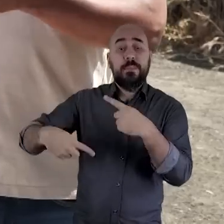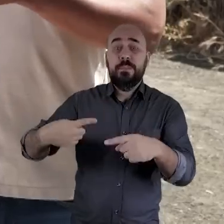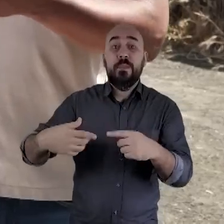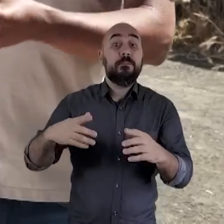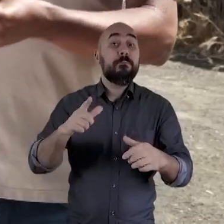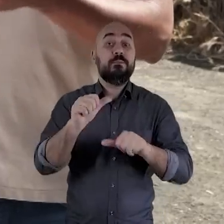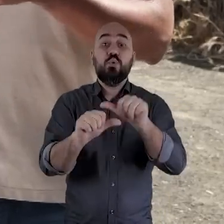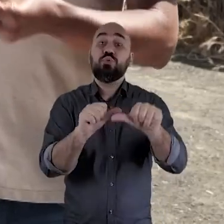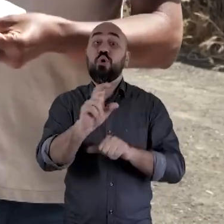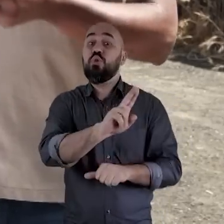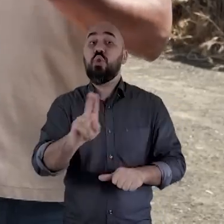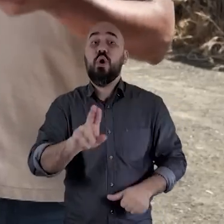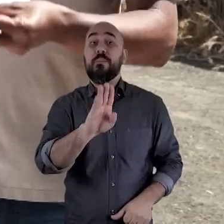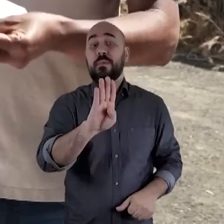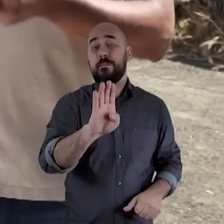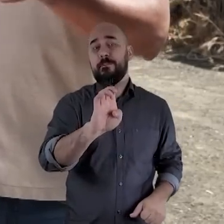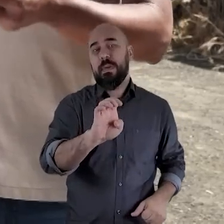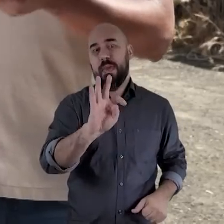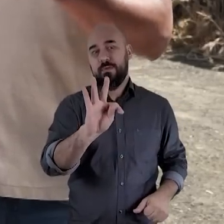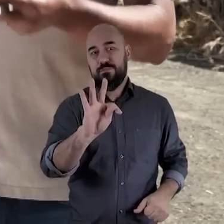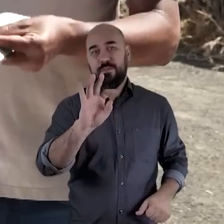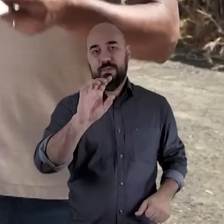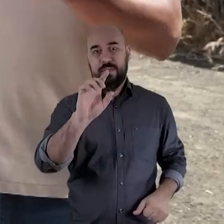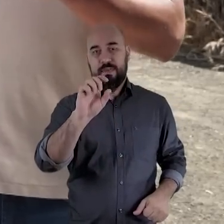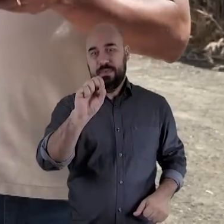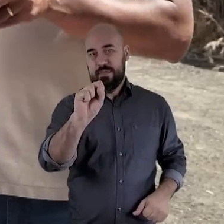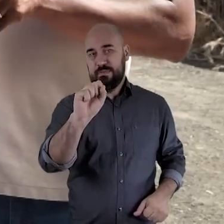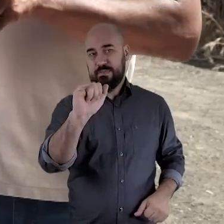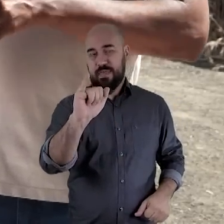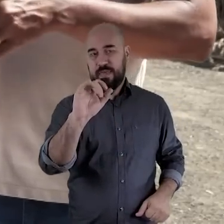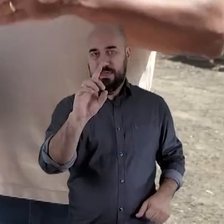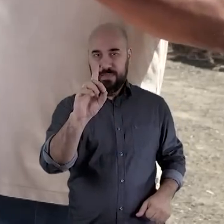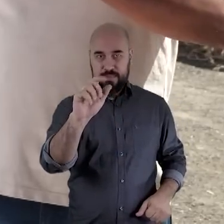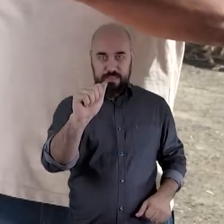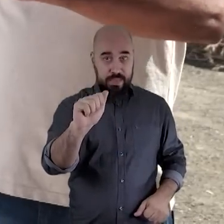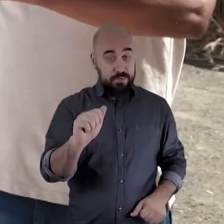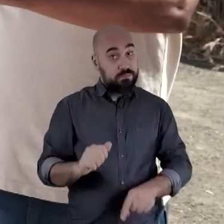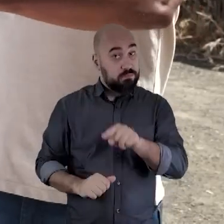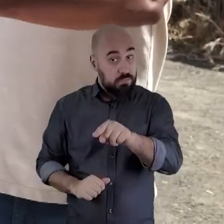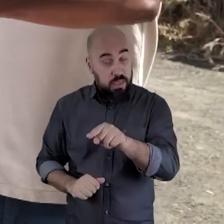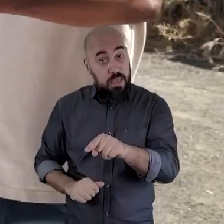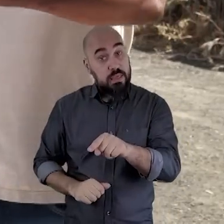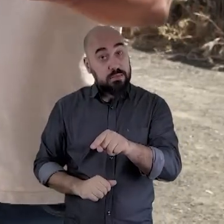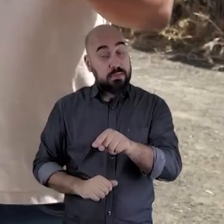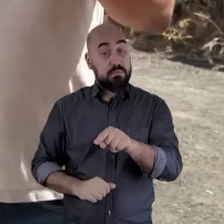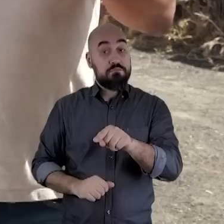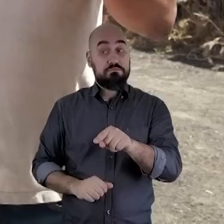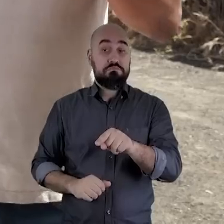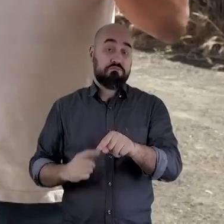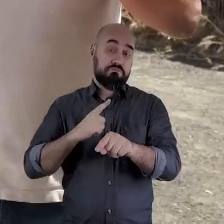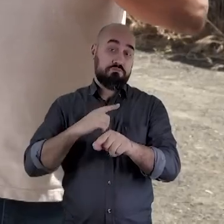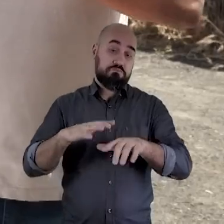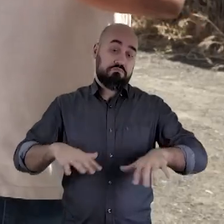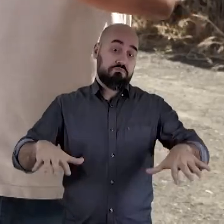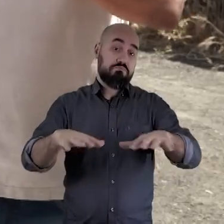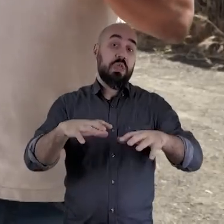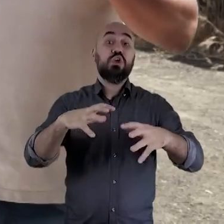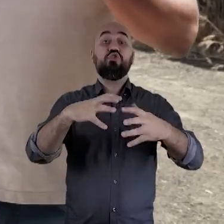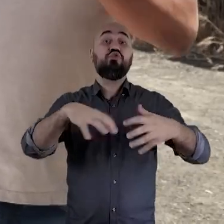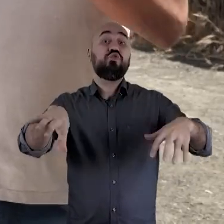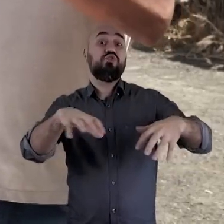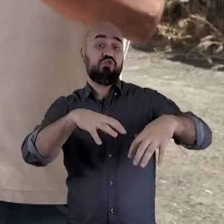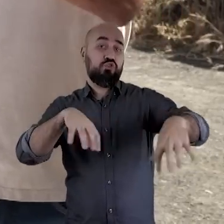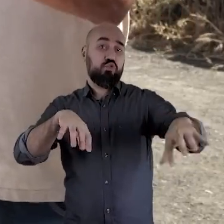seja, ela já era mencionada no tempo de Josué, o que indica que quando houve a divisão das tribos